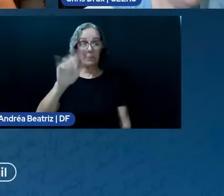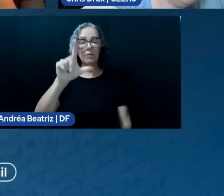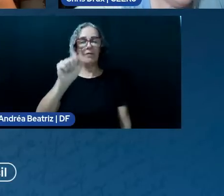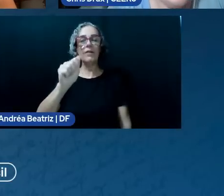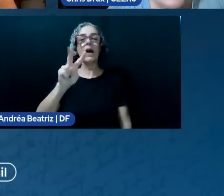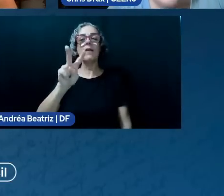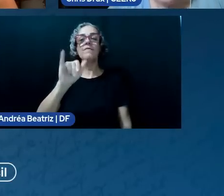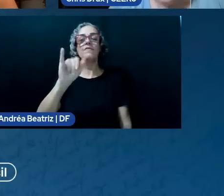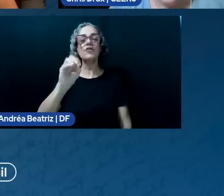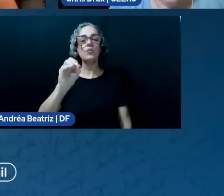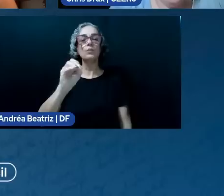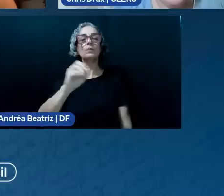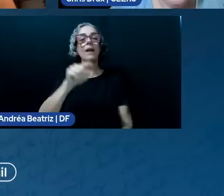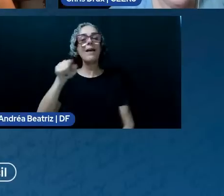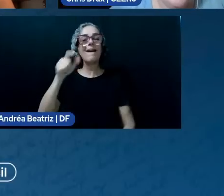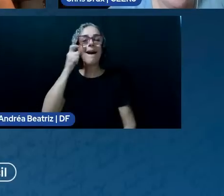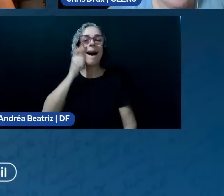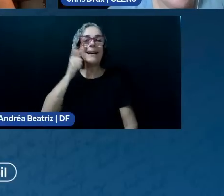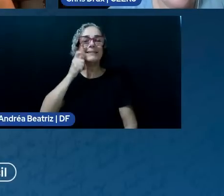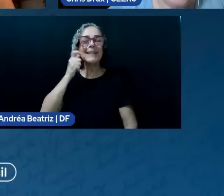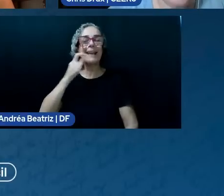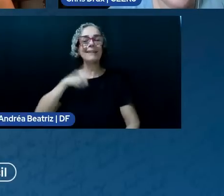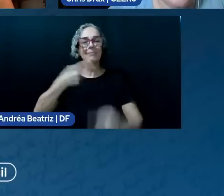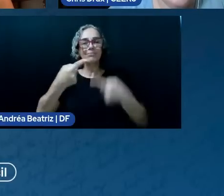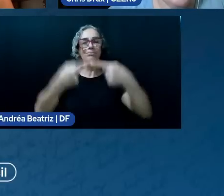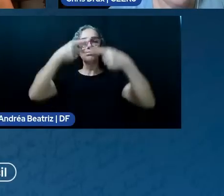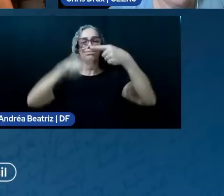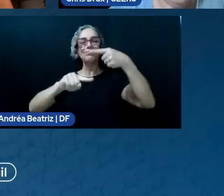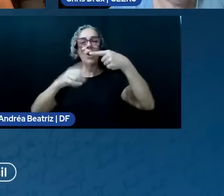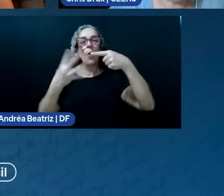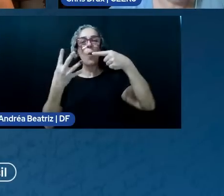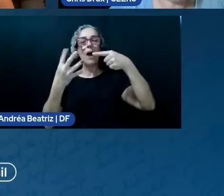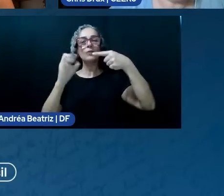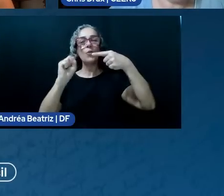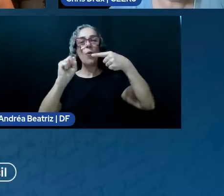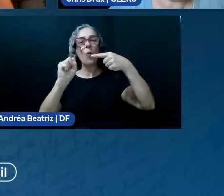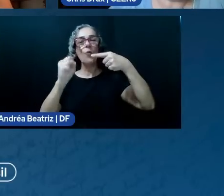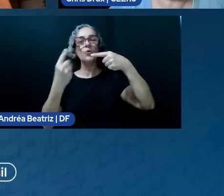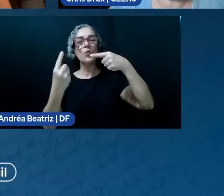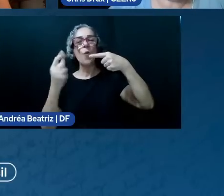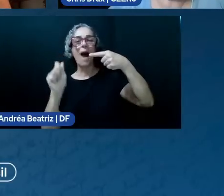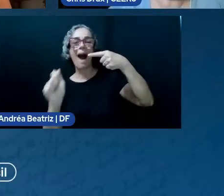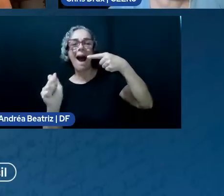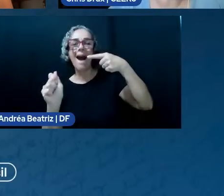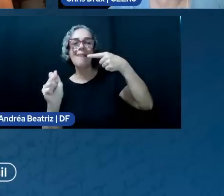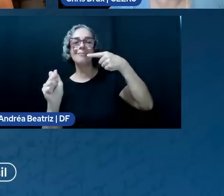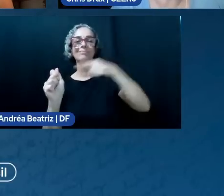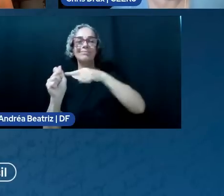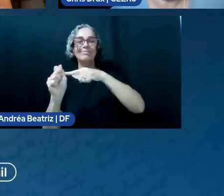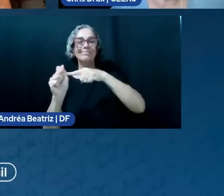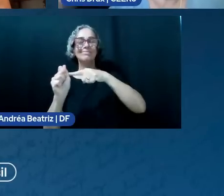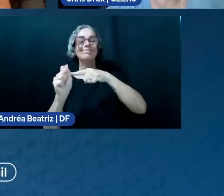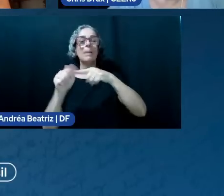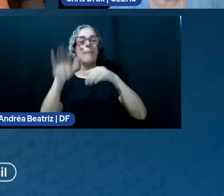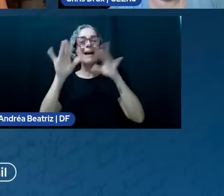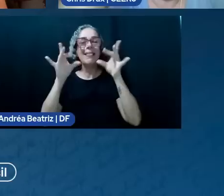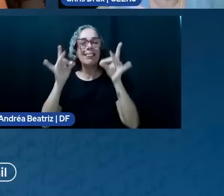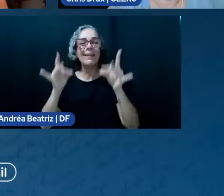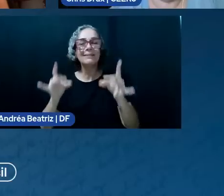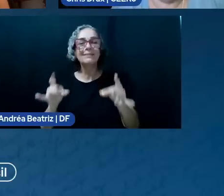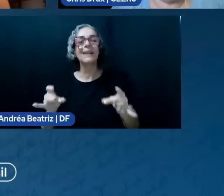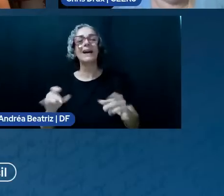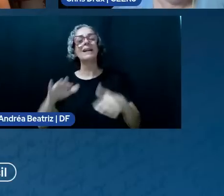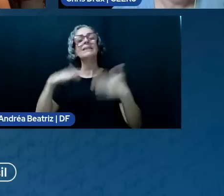481A essa questão. Então, Flávio, Kardec coloca exatamente isso: de que natureza são, e aí ele vai